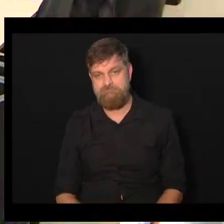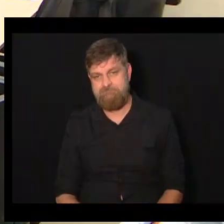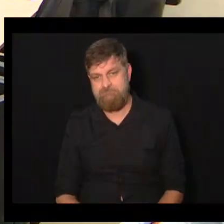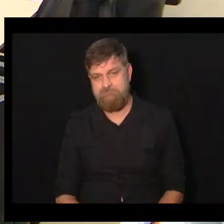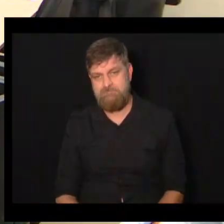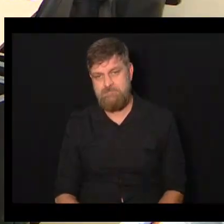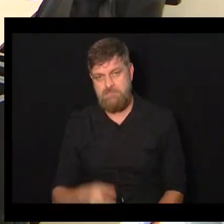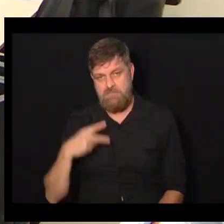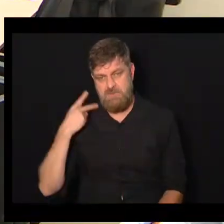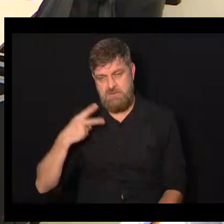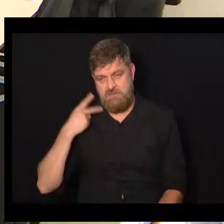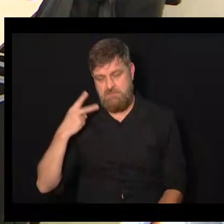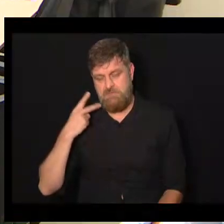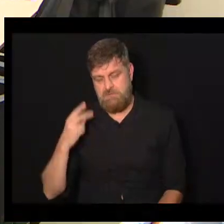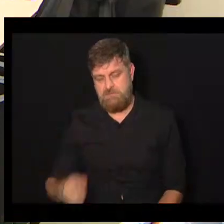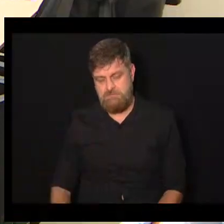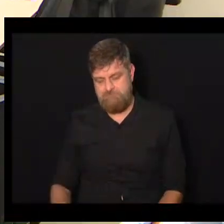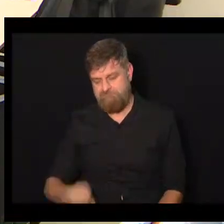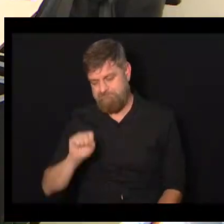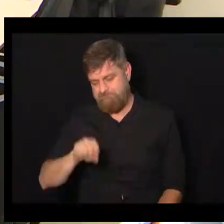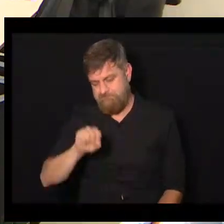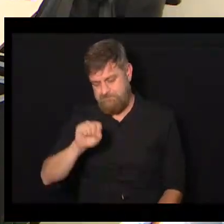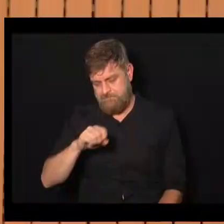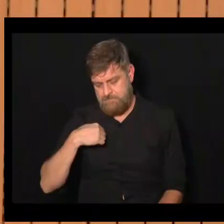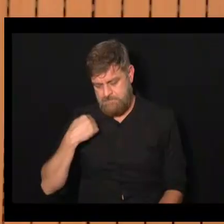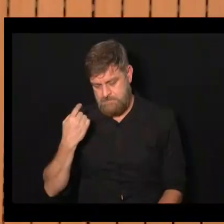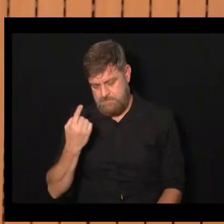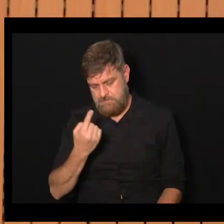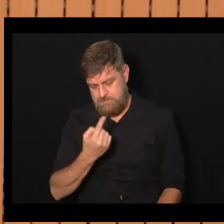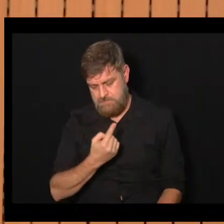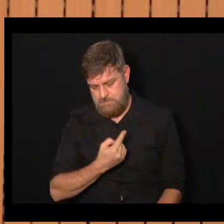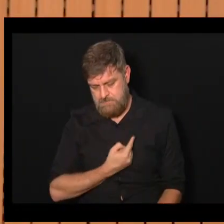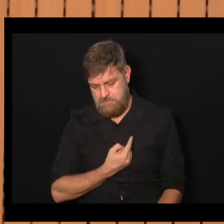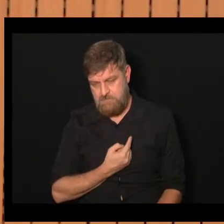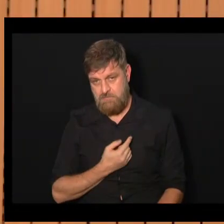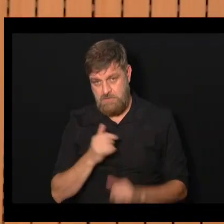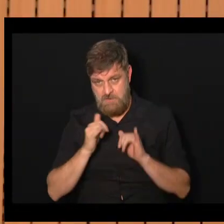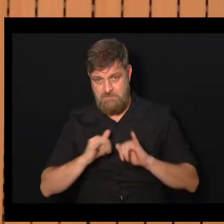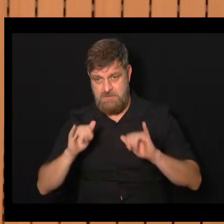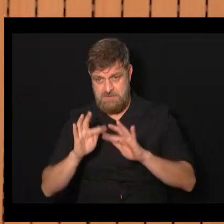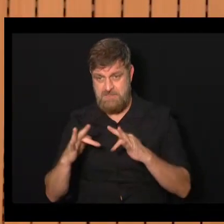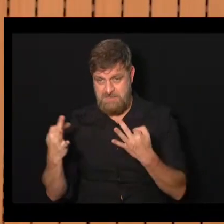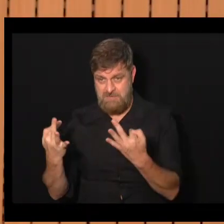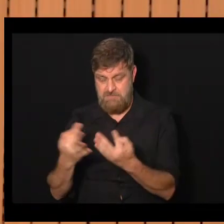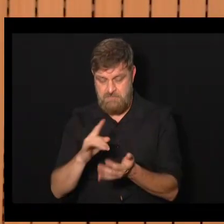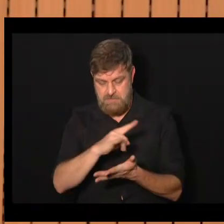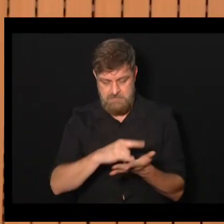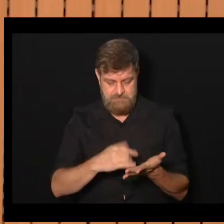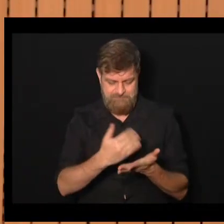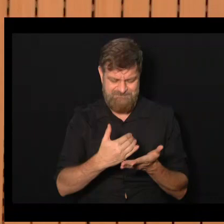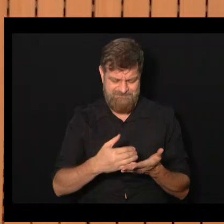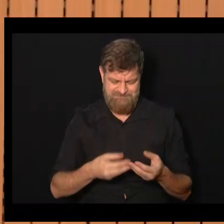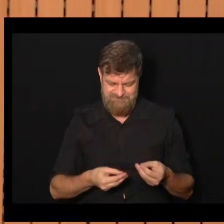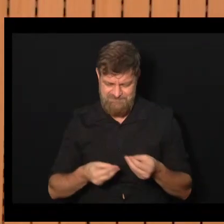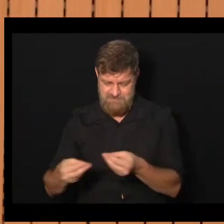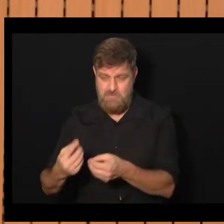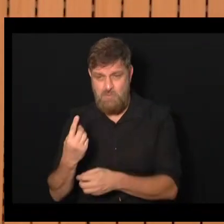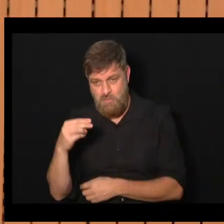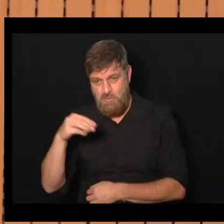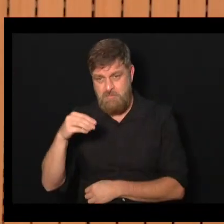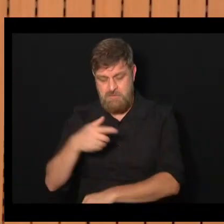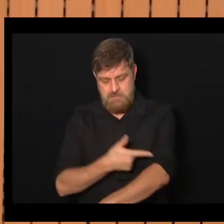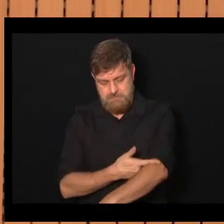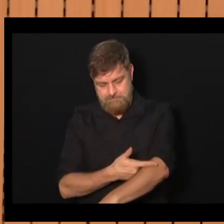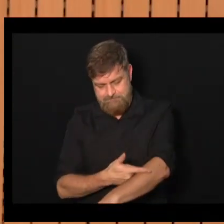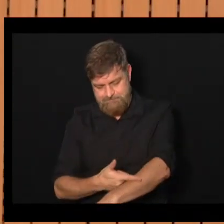Vereador, com toda certeza, nós vamos fazer o comunicado à família. Já foi feito o pedido de um minuto de silêncio